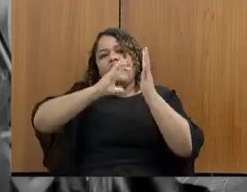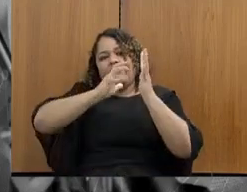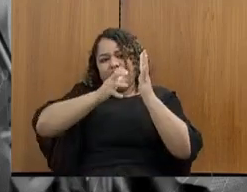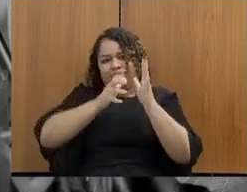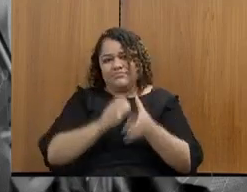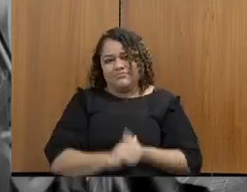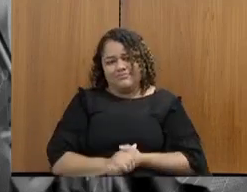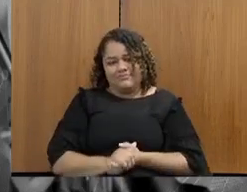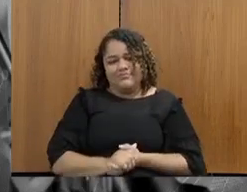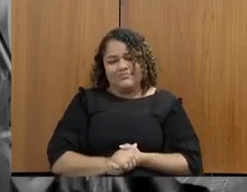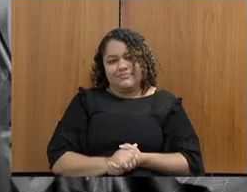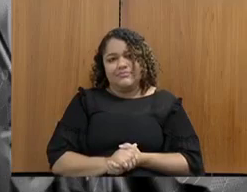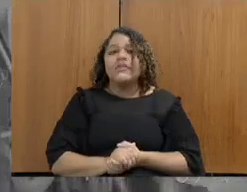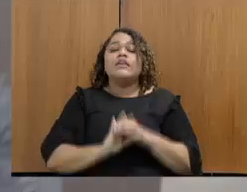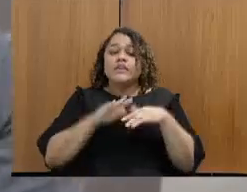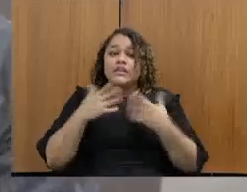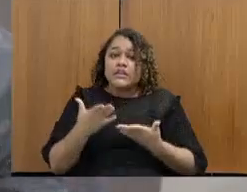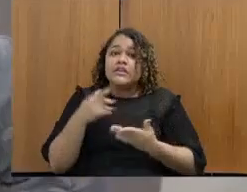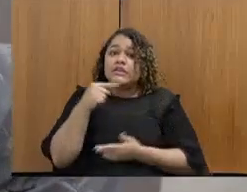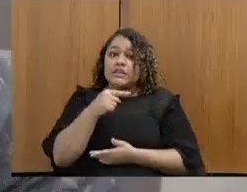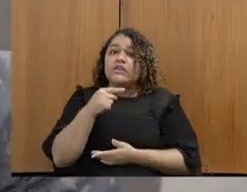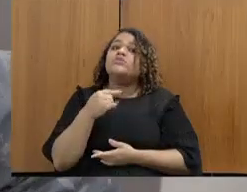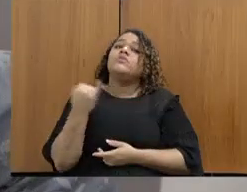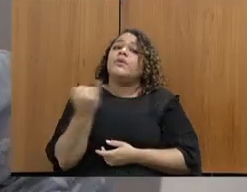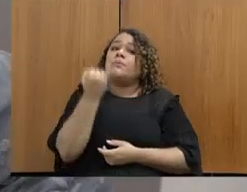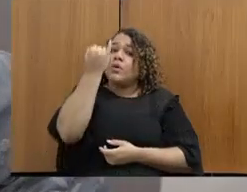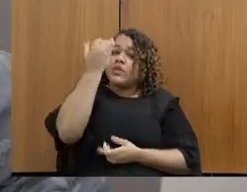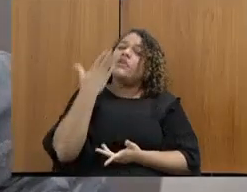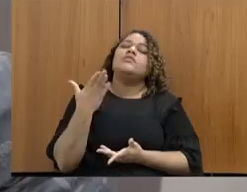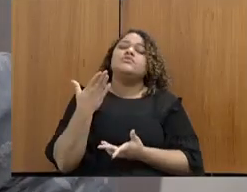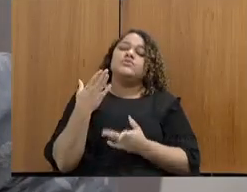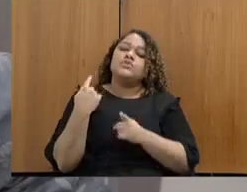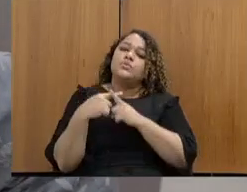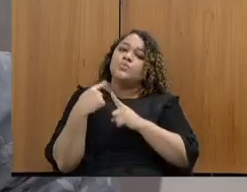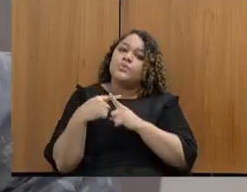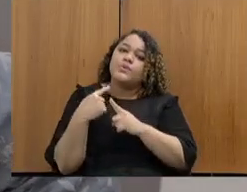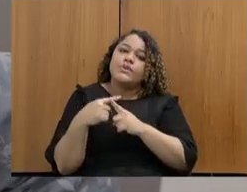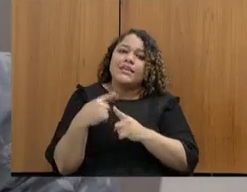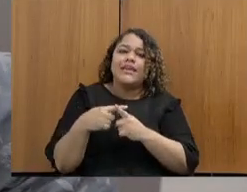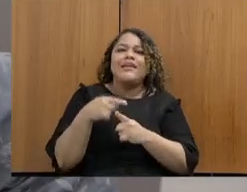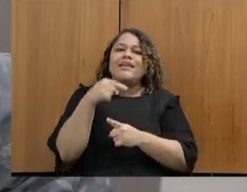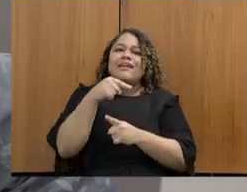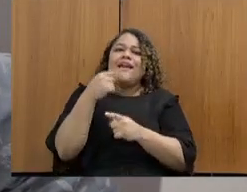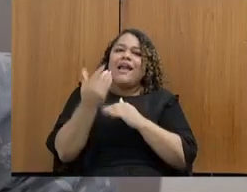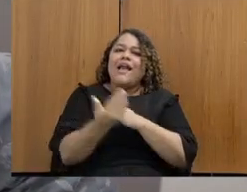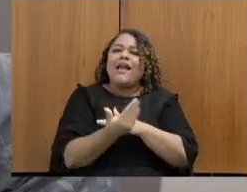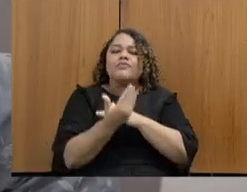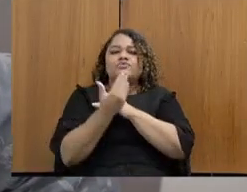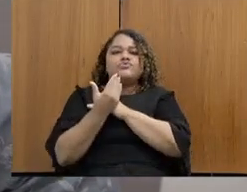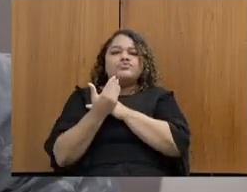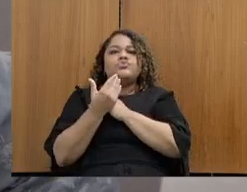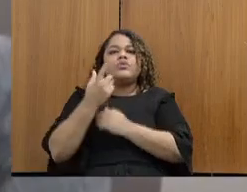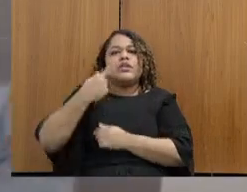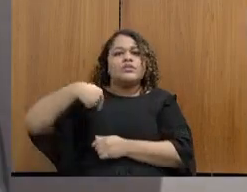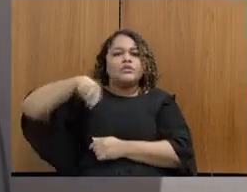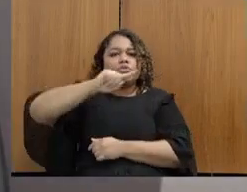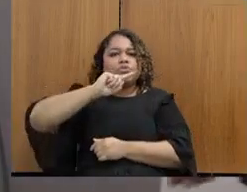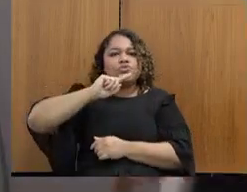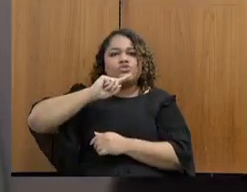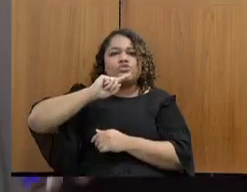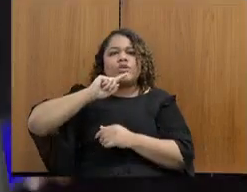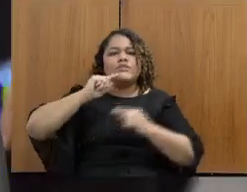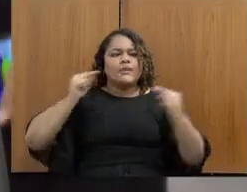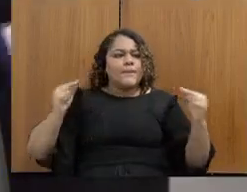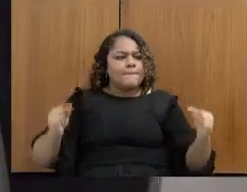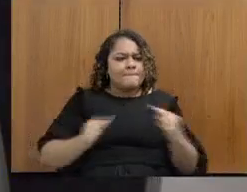É faz com que a gente tenha né cada vez mais o aumento do número né chamados Mets que